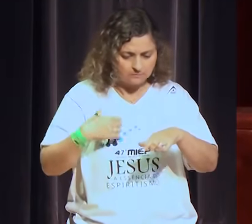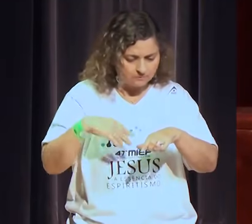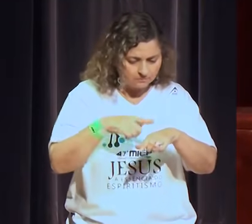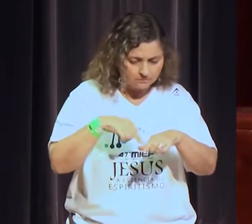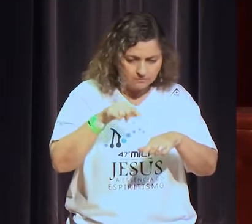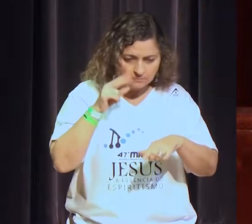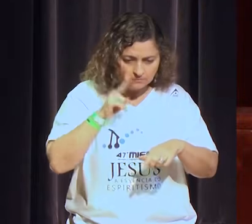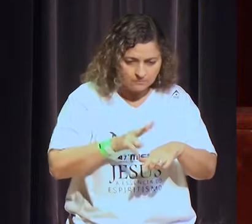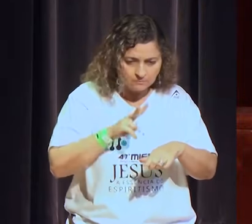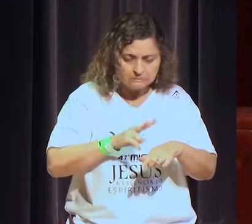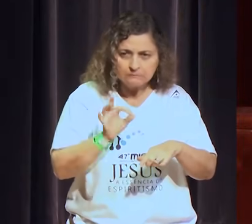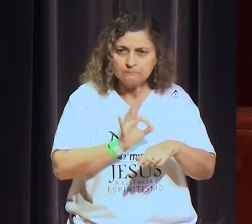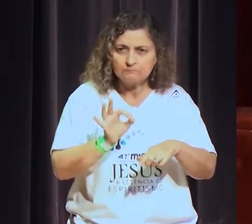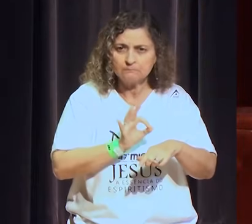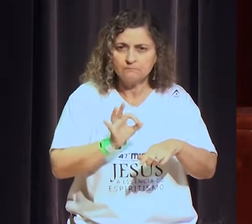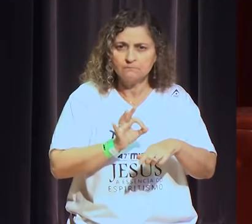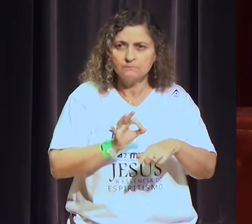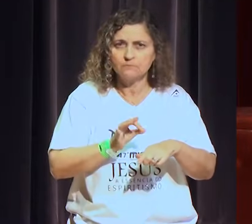Oi?